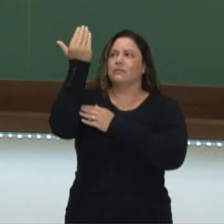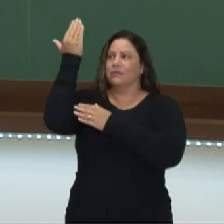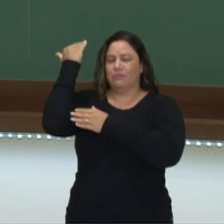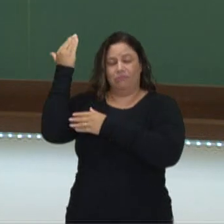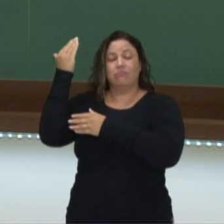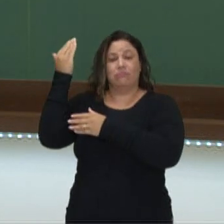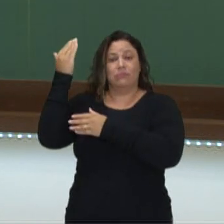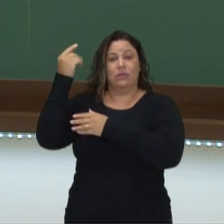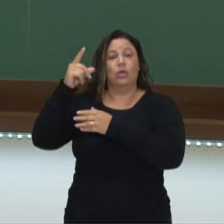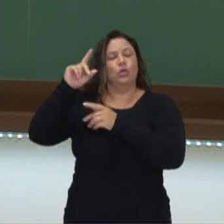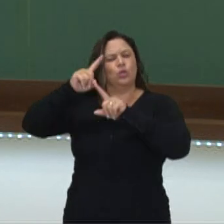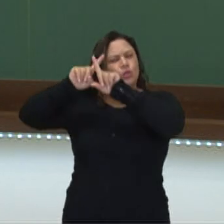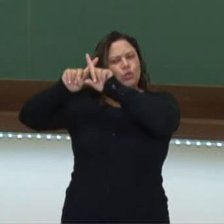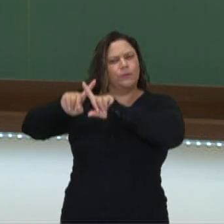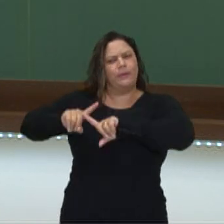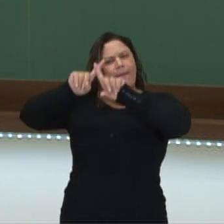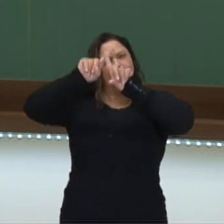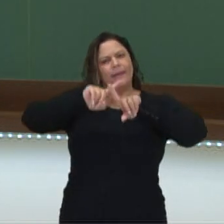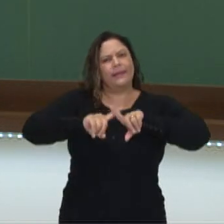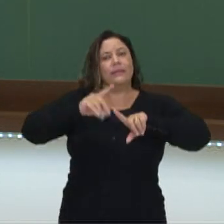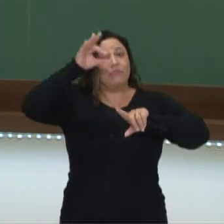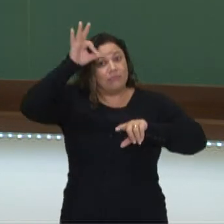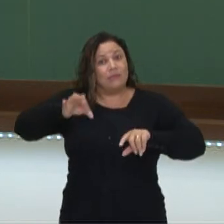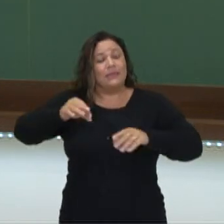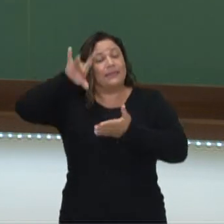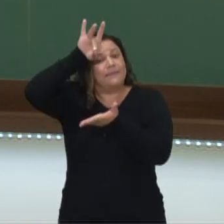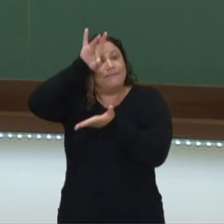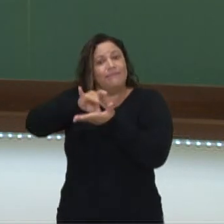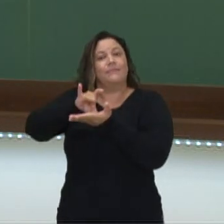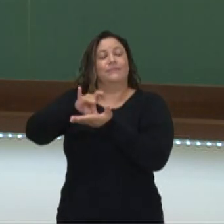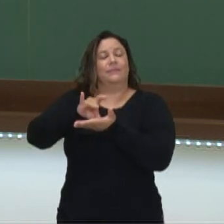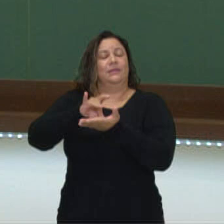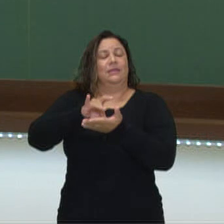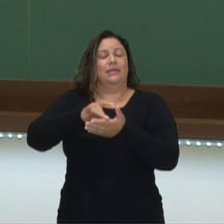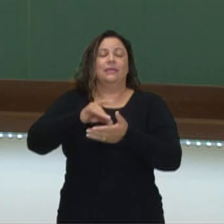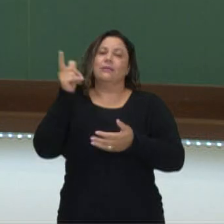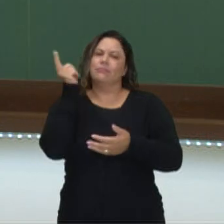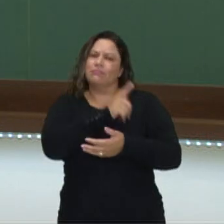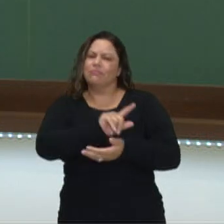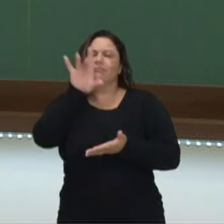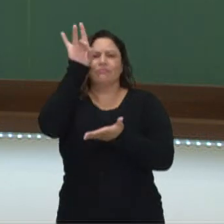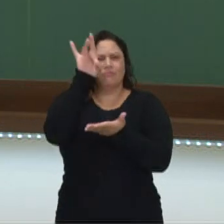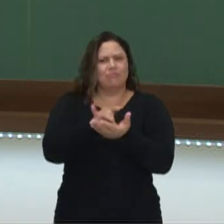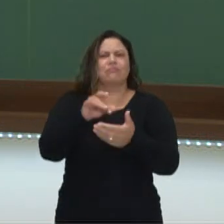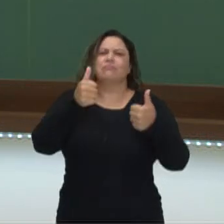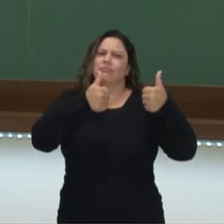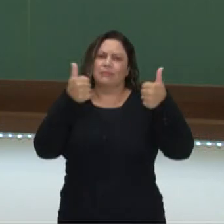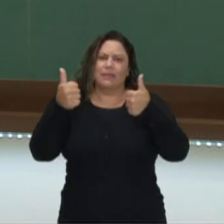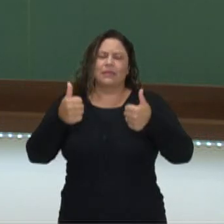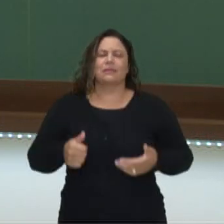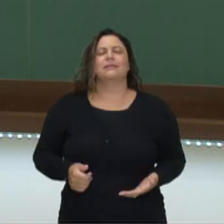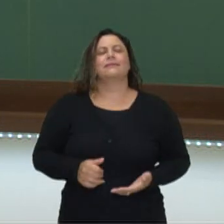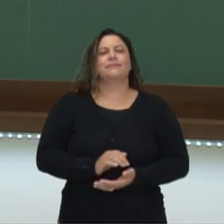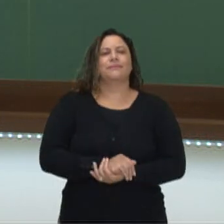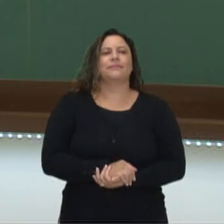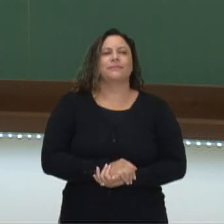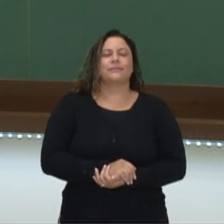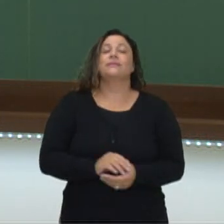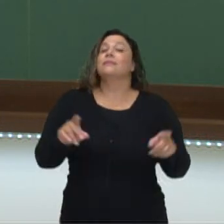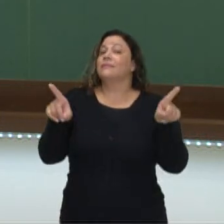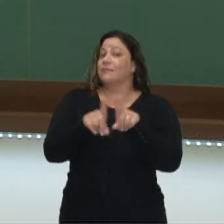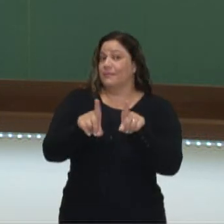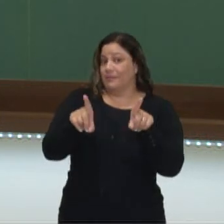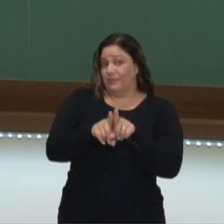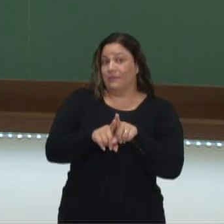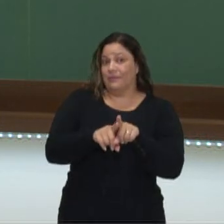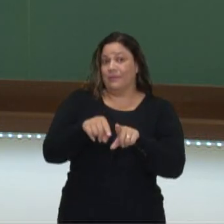tinha marcado se concretizou, se realmente aquelas expressões aparecem ali no texto. E também